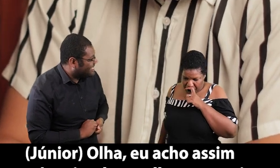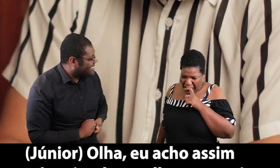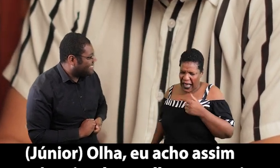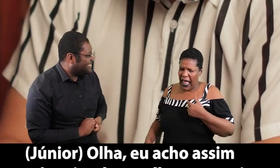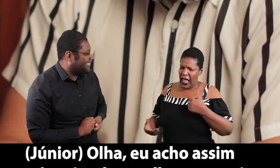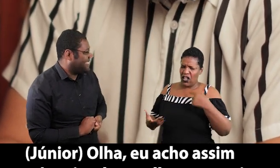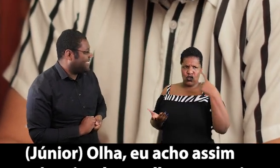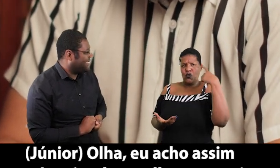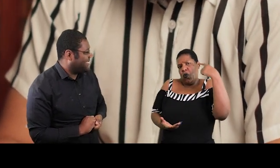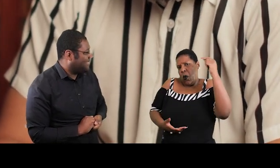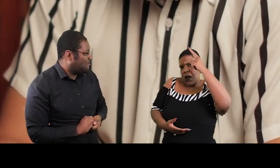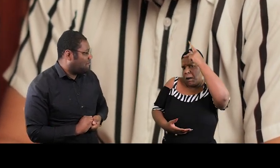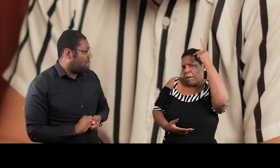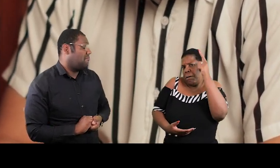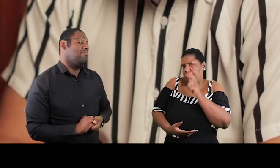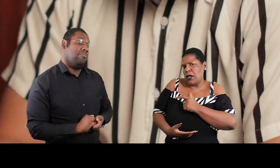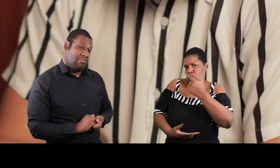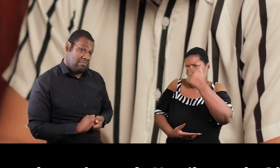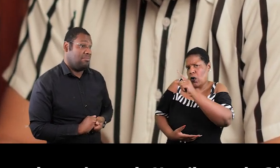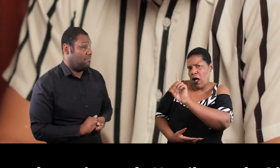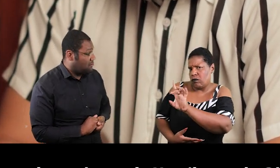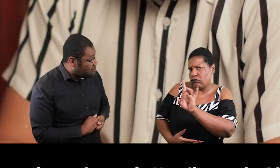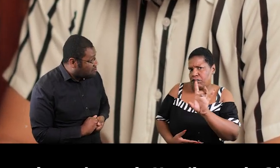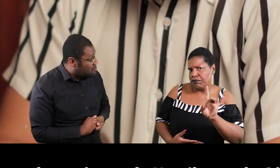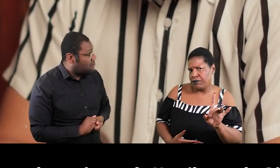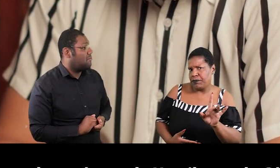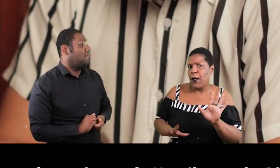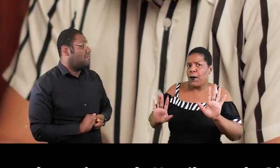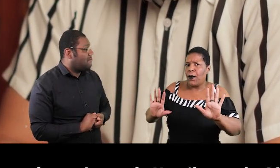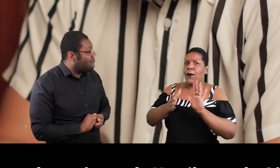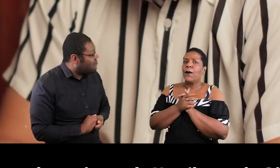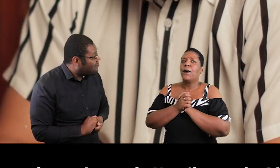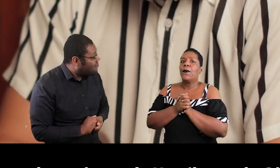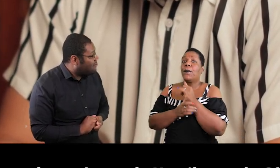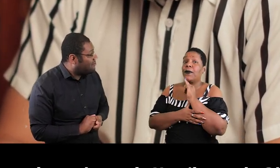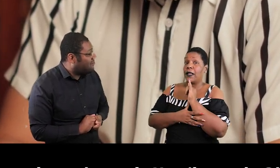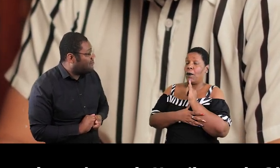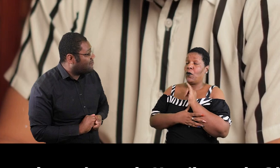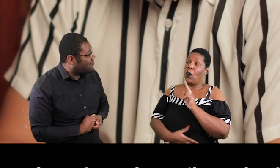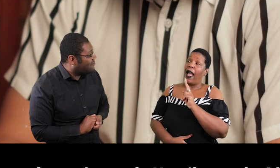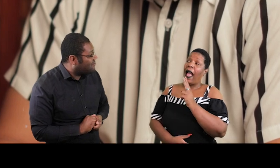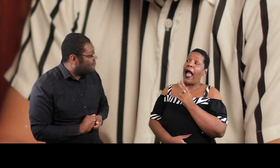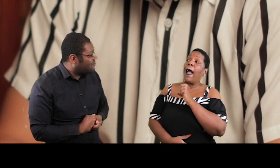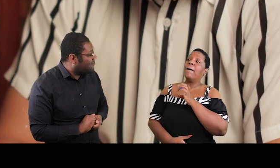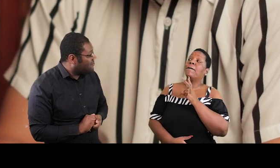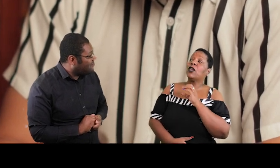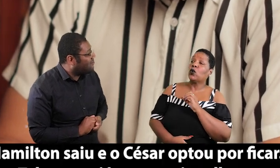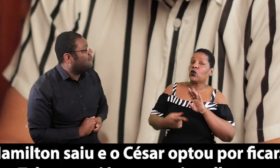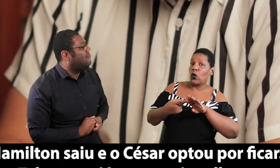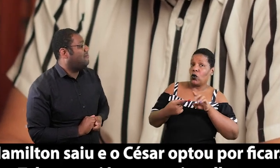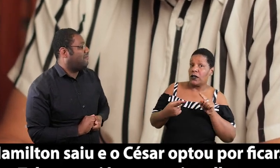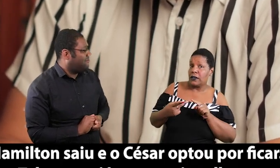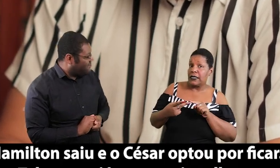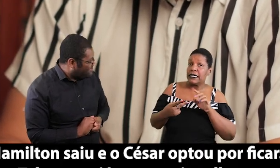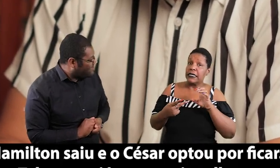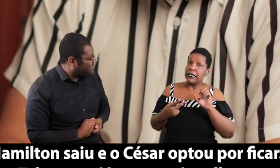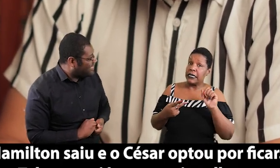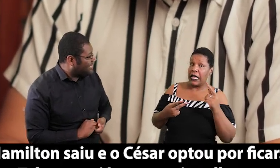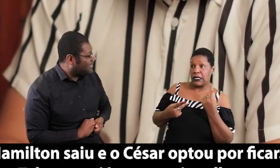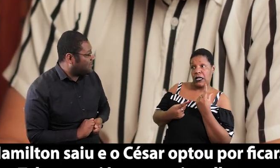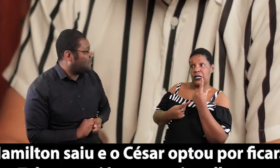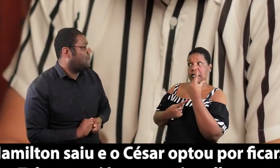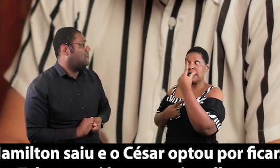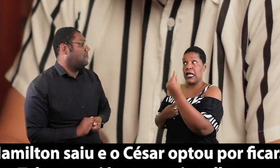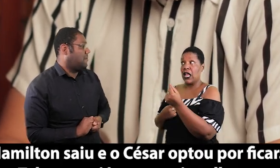de escolhas pessoais, né? Por exemplo, na época do Hamilton e do César, o Hamilton saiu e o César optou por